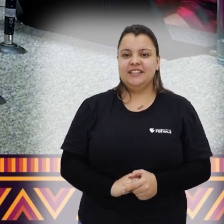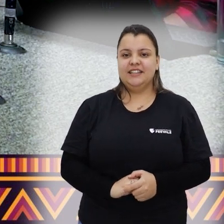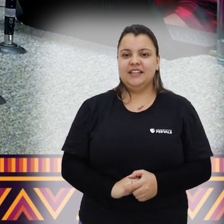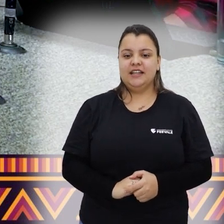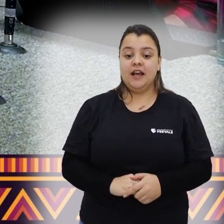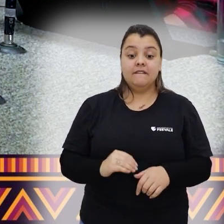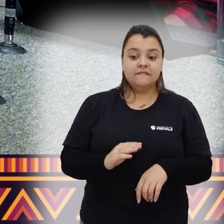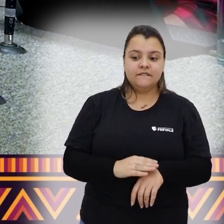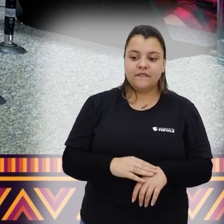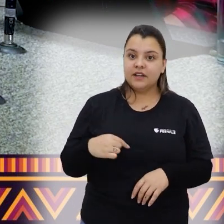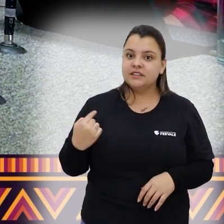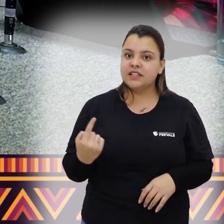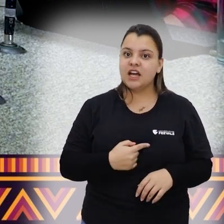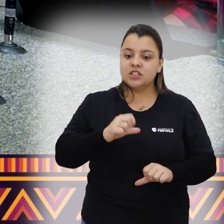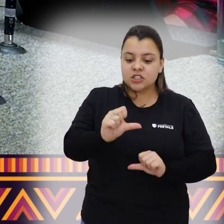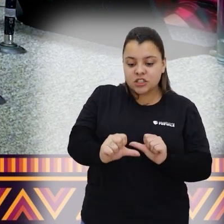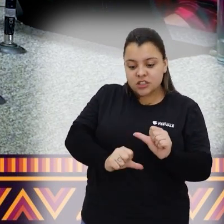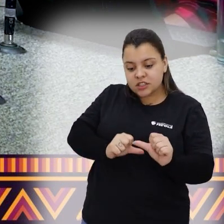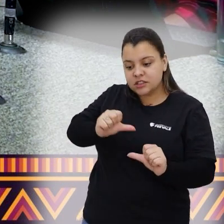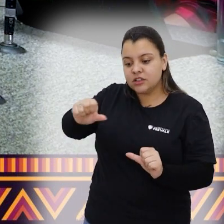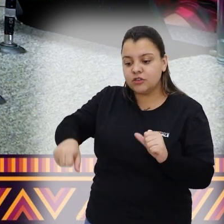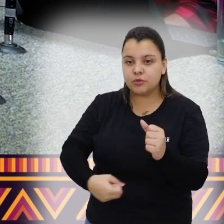Foi um momento em que a gente se transformou num organismo